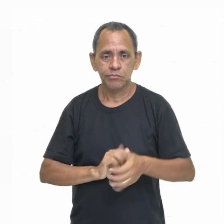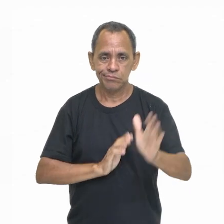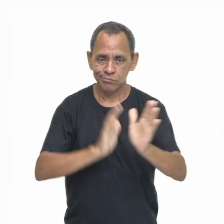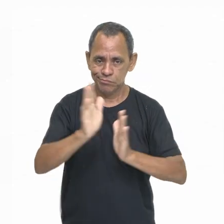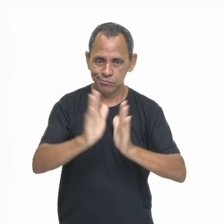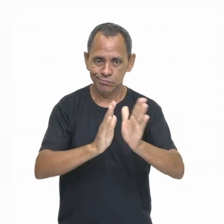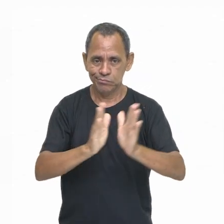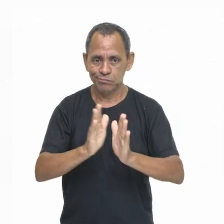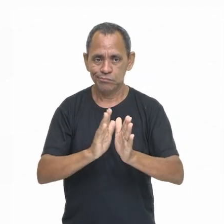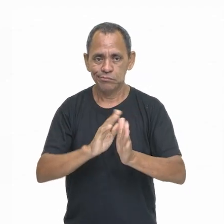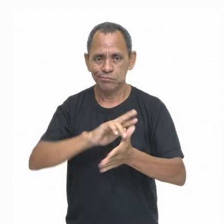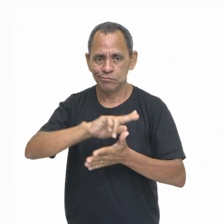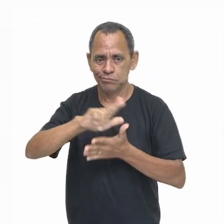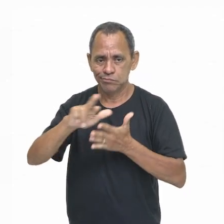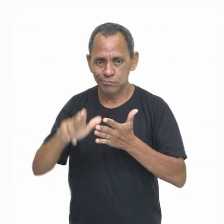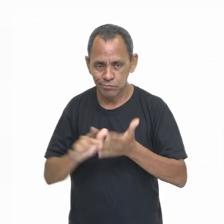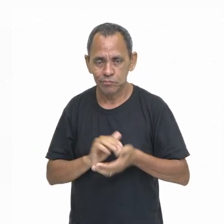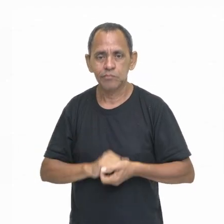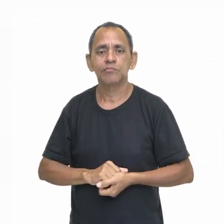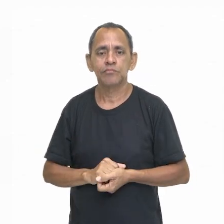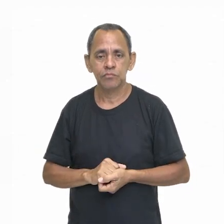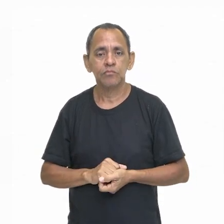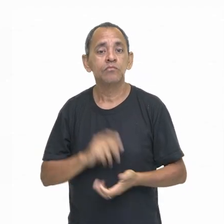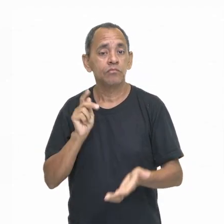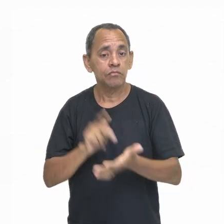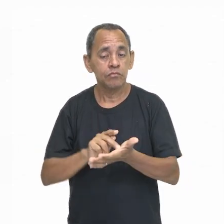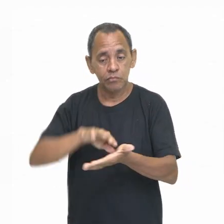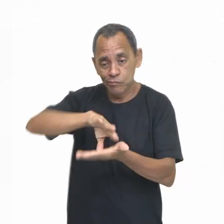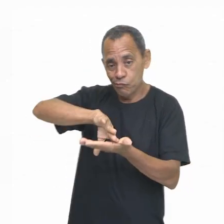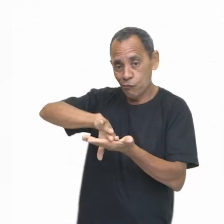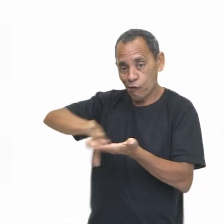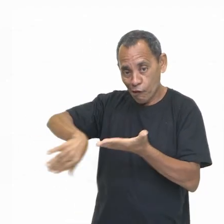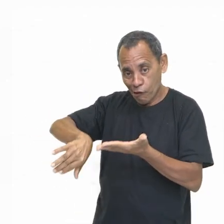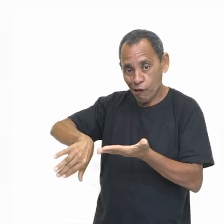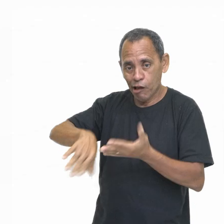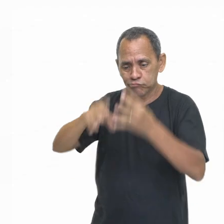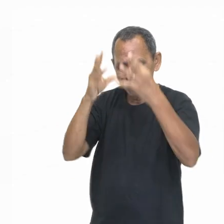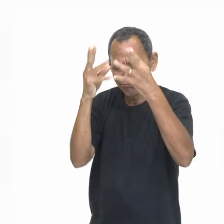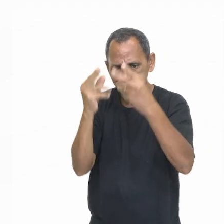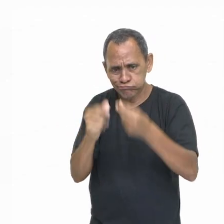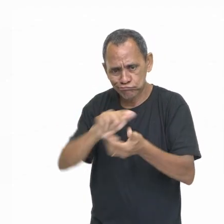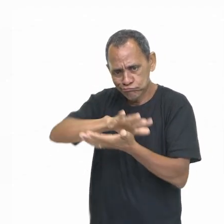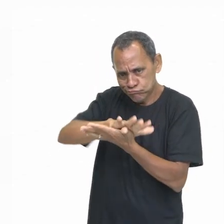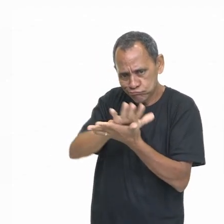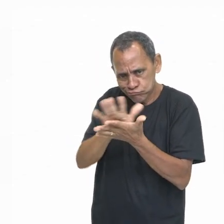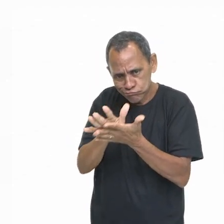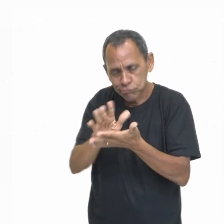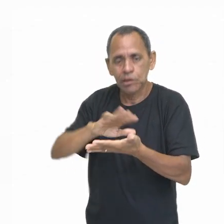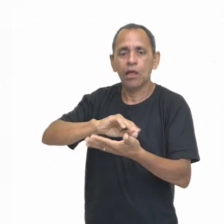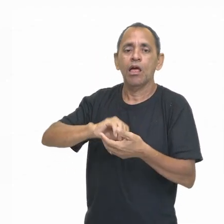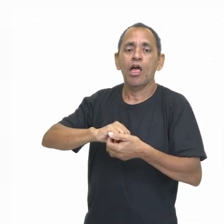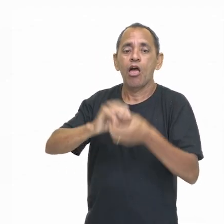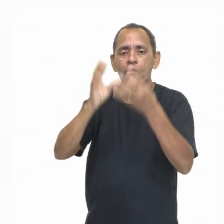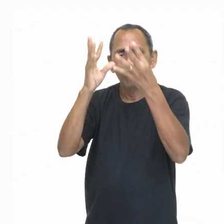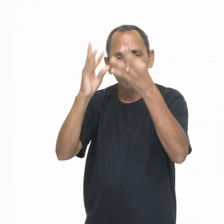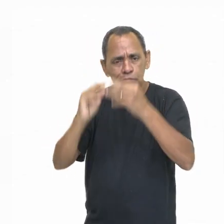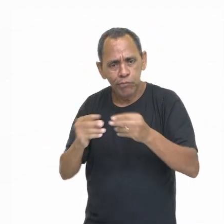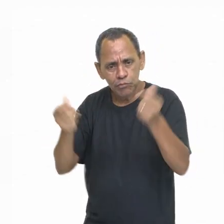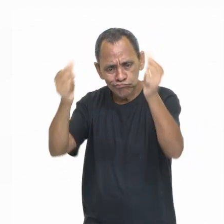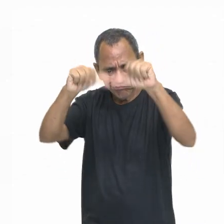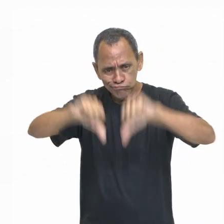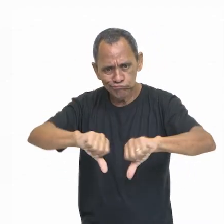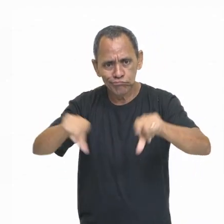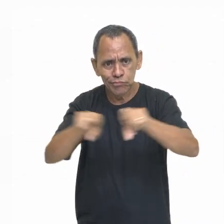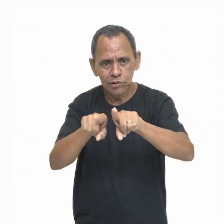ser oficialmente abolido desde 1947, seus efeitos ainda se